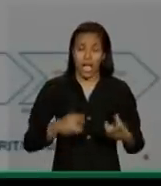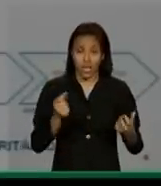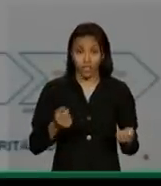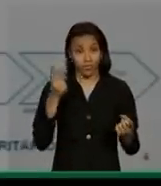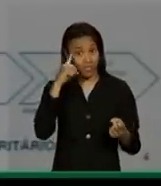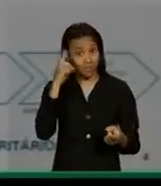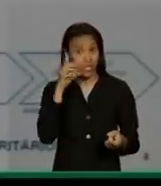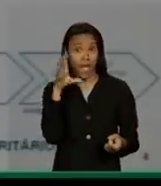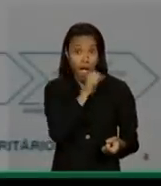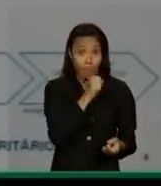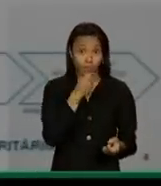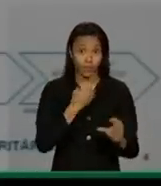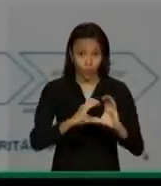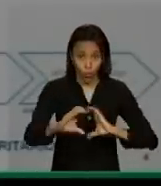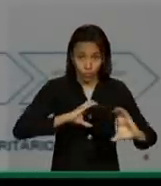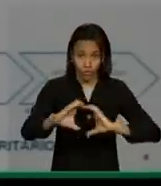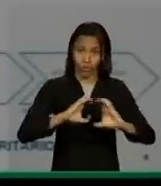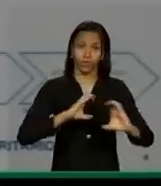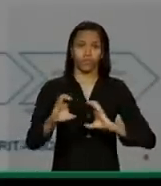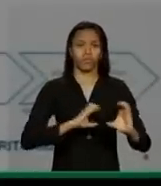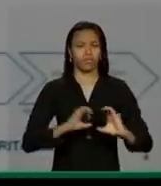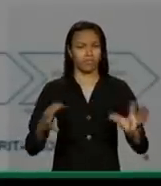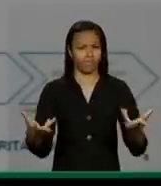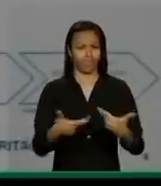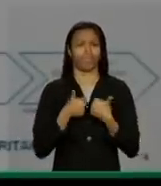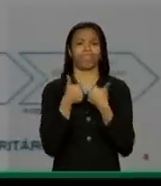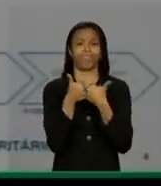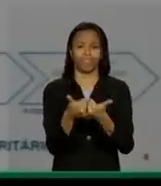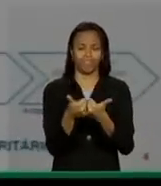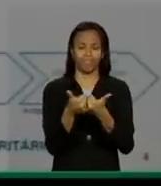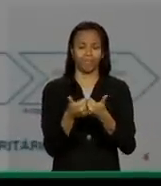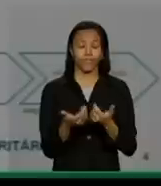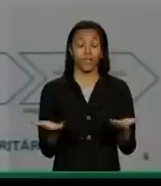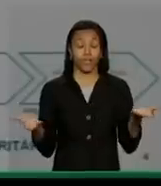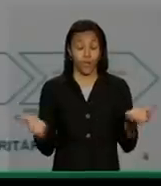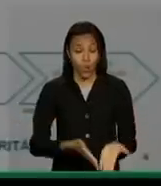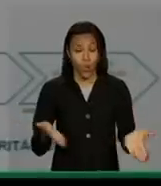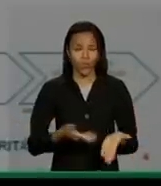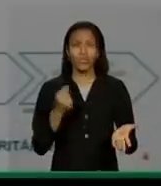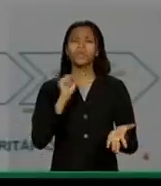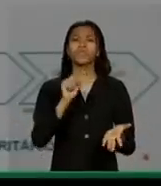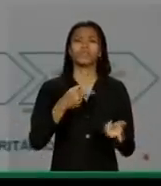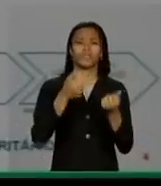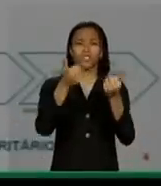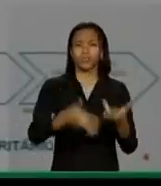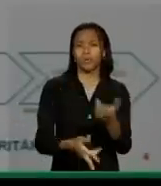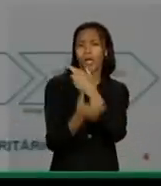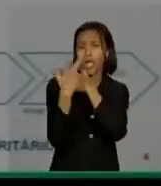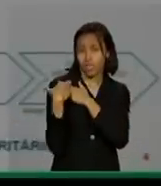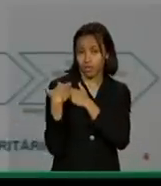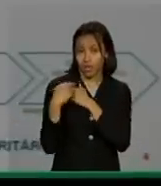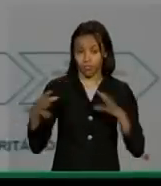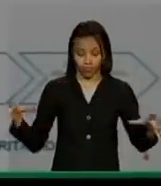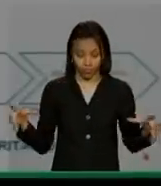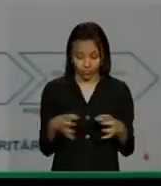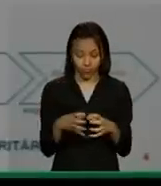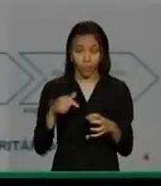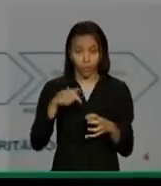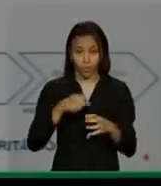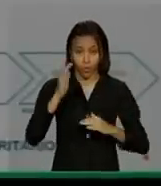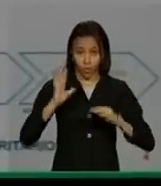mais eficaz e efetivos Tá certo então a dimensão que foi dado de responsabilidade à Câmara no meu ent